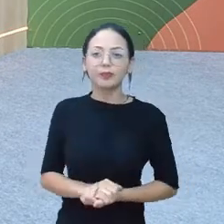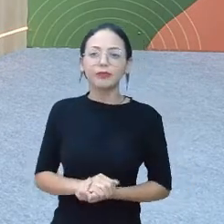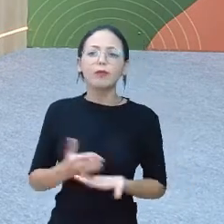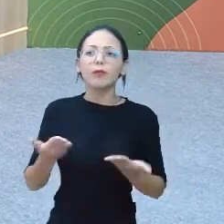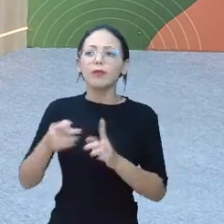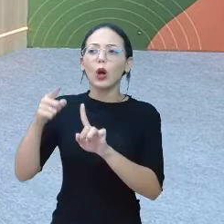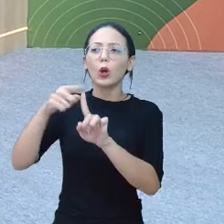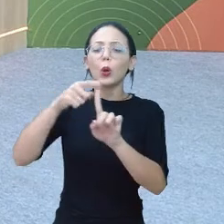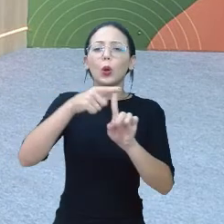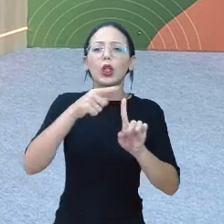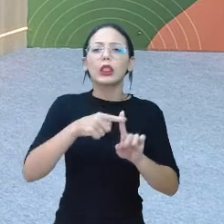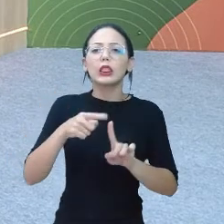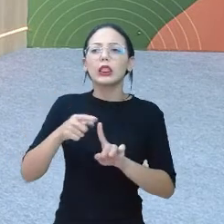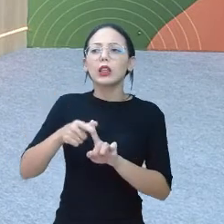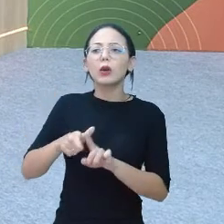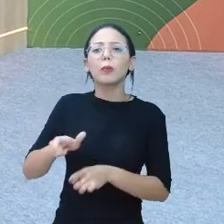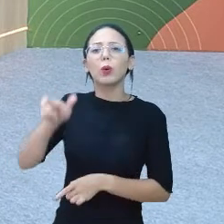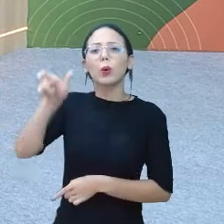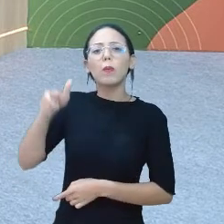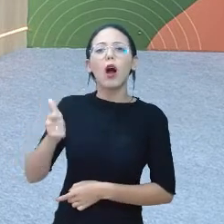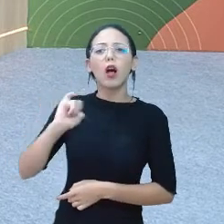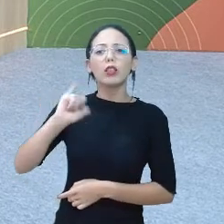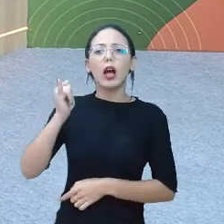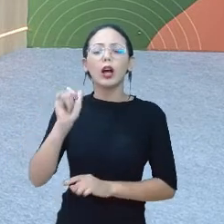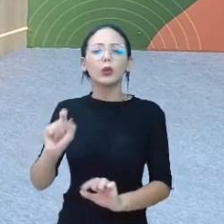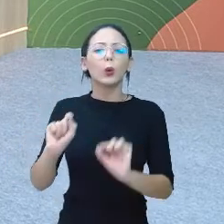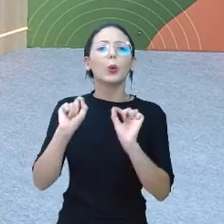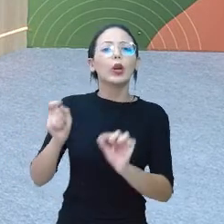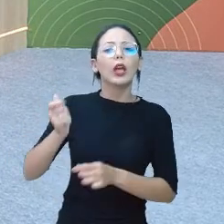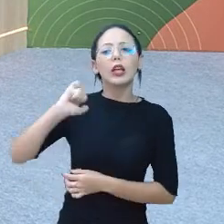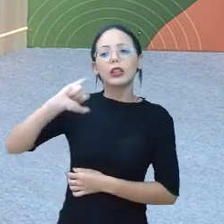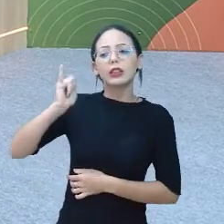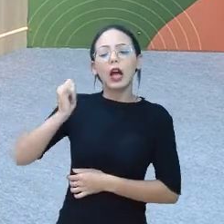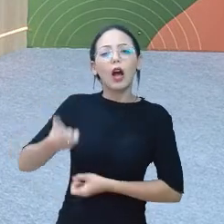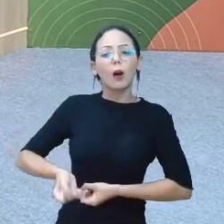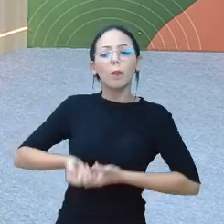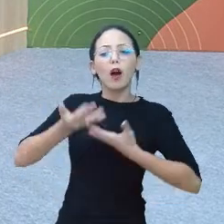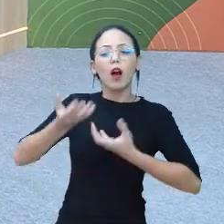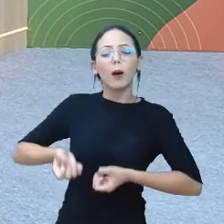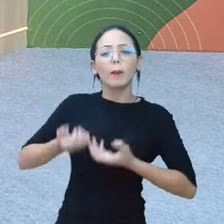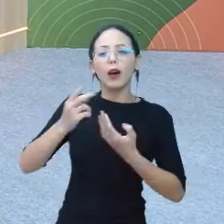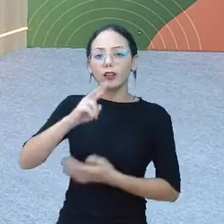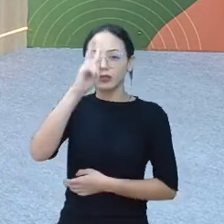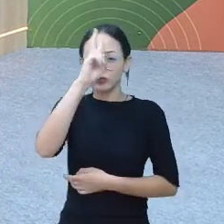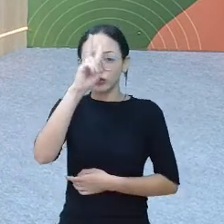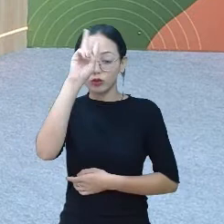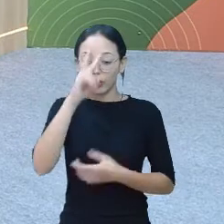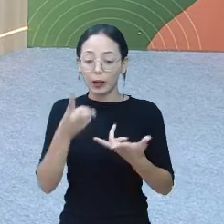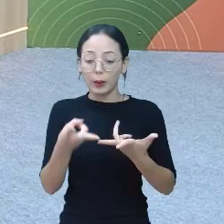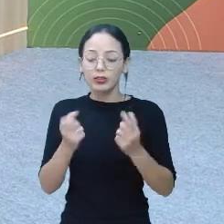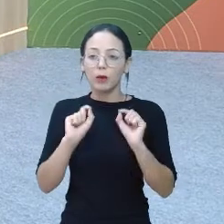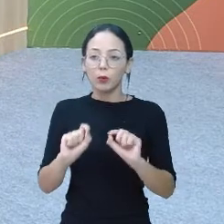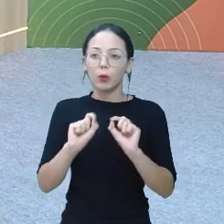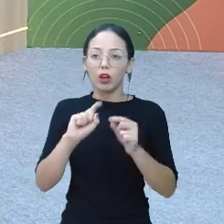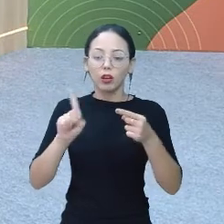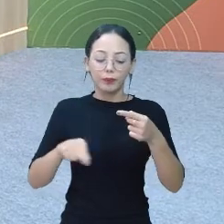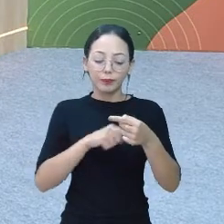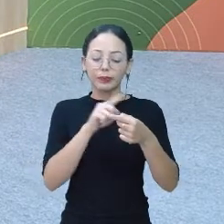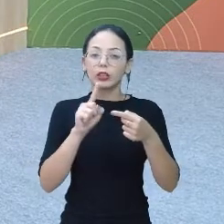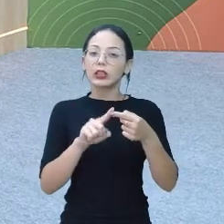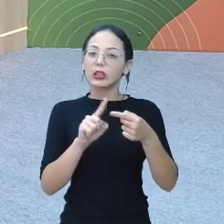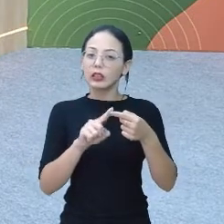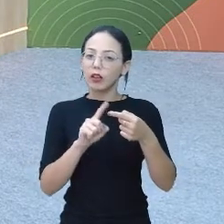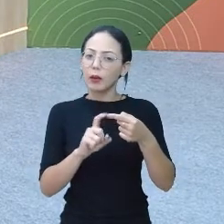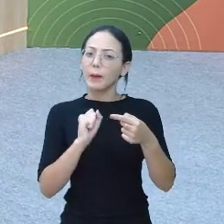tipos de narrador, a gente chega nos tipos de narrador. Quem é que narra a minha história, né? A gente percebe aí que tem uma narração,